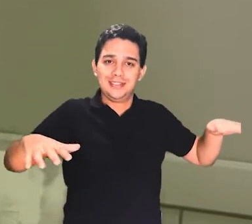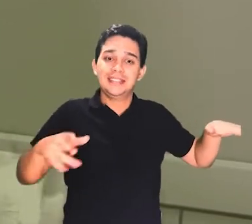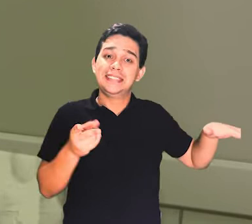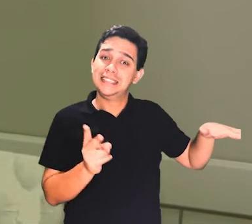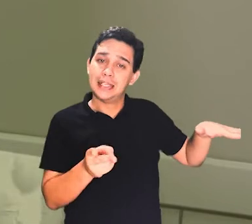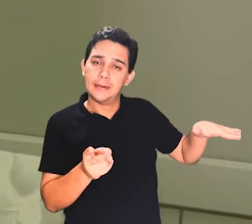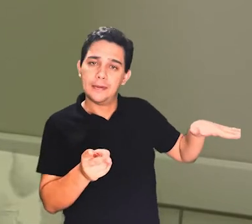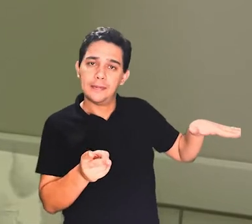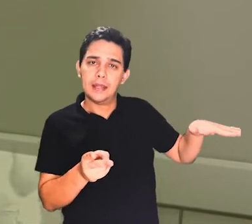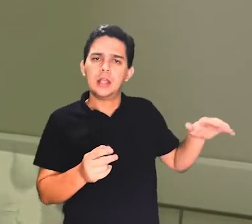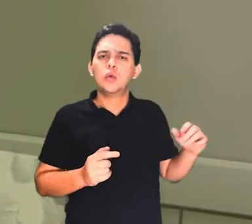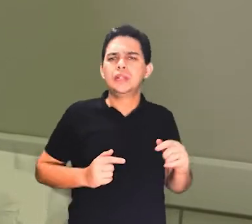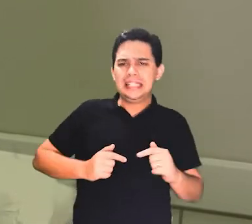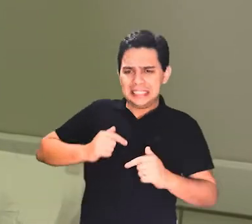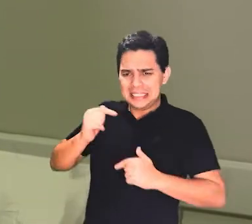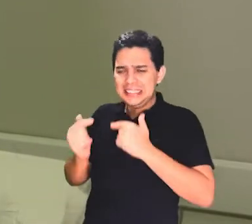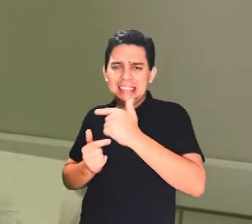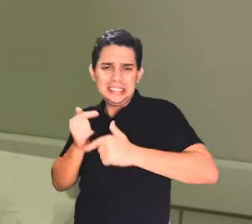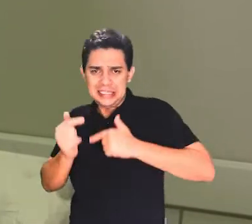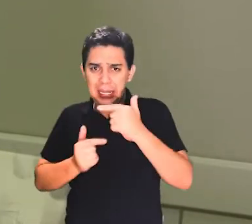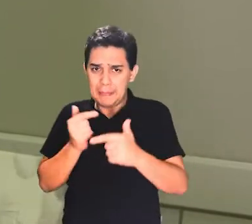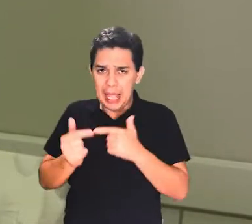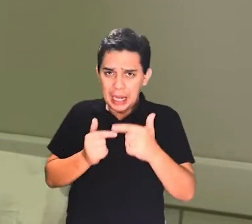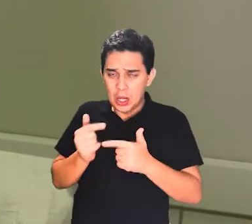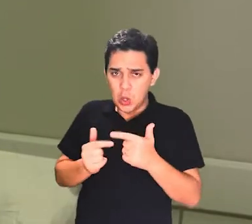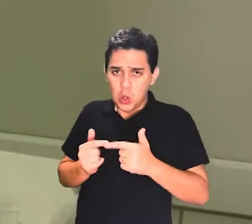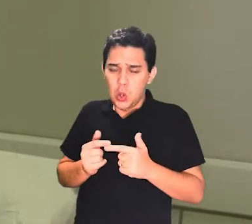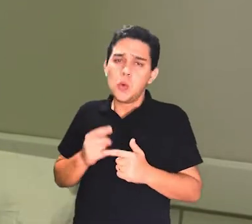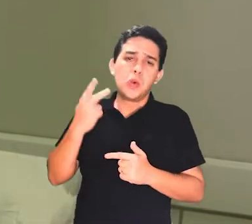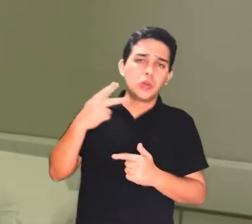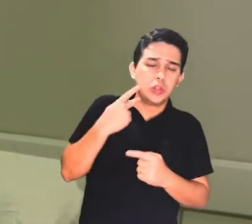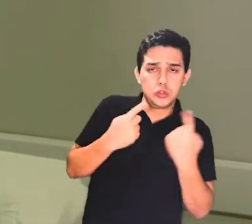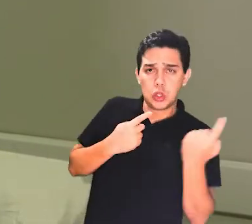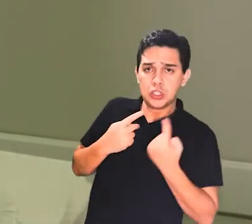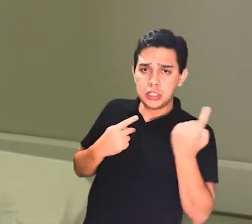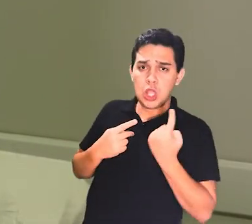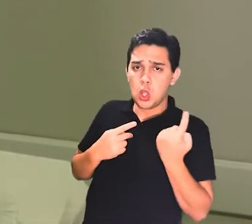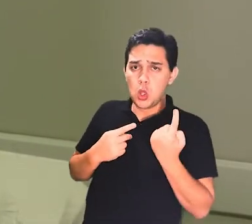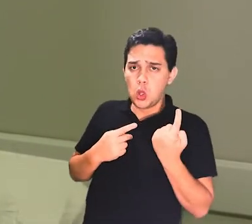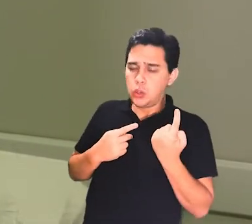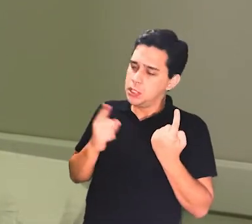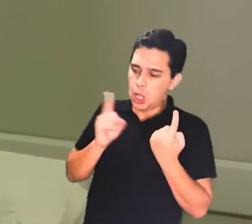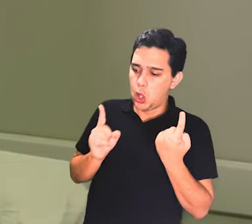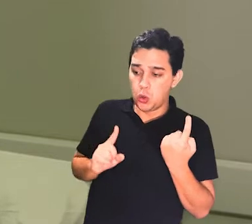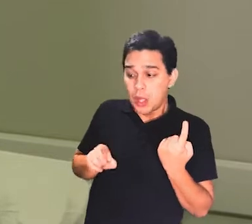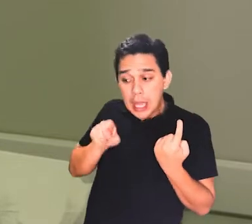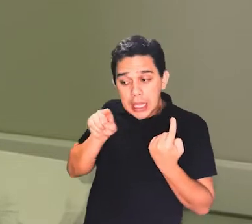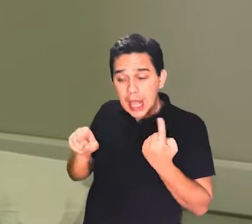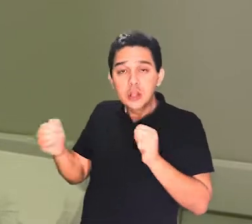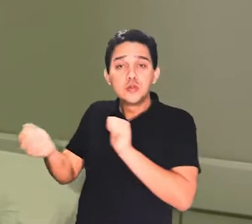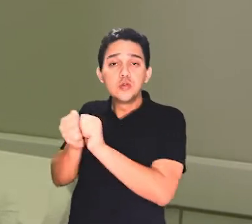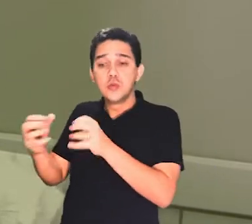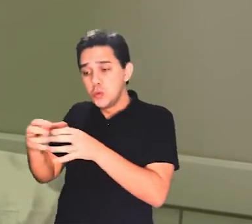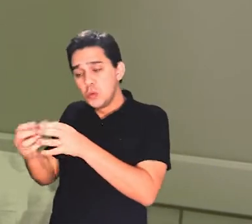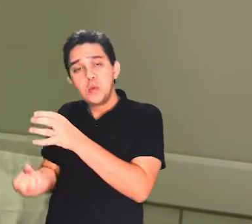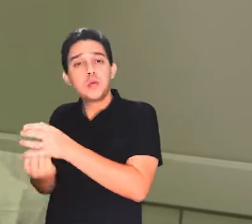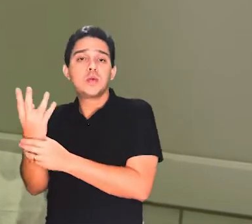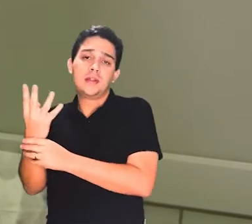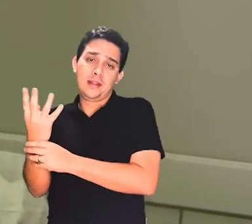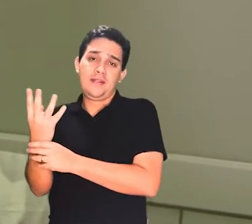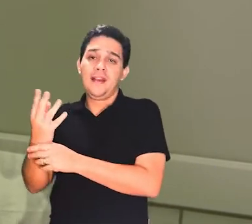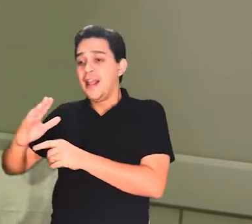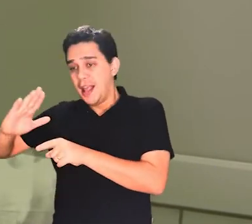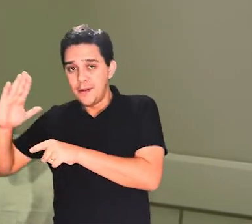perde a atribuição, ele trabalha junto com a força-tarefa. Então, ele fica fortalecido porque ele ganha toda uma estrutura, né,